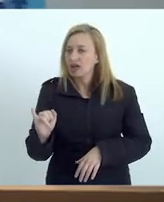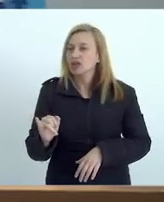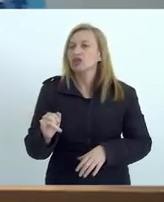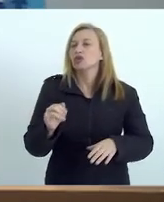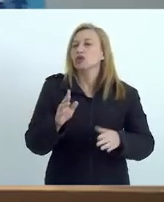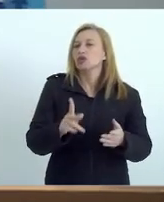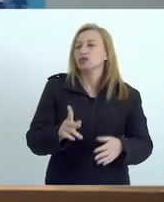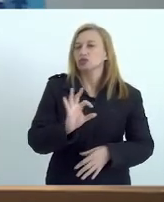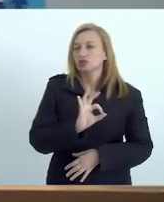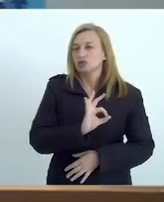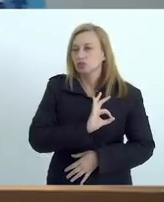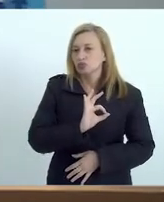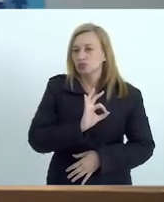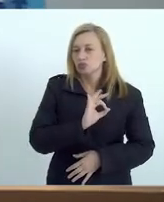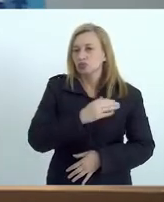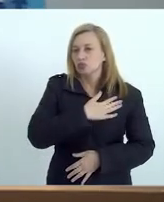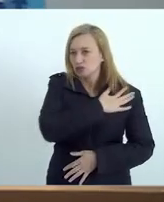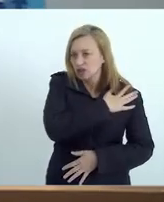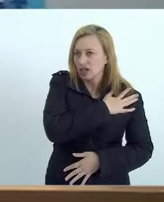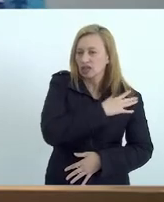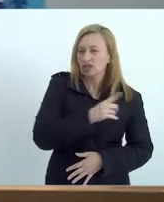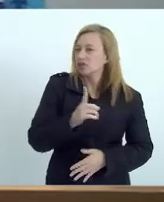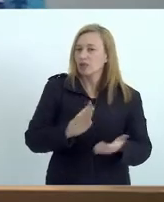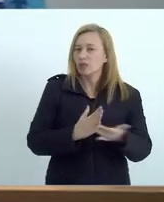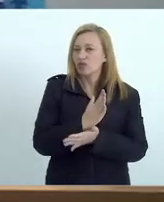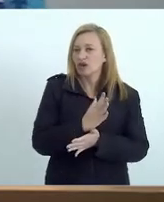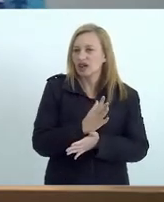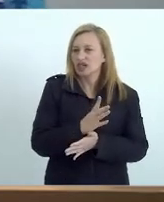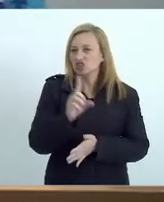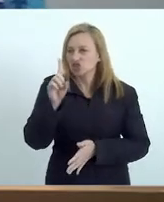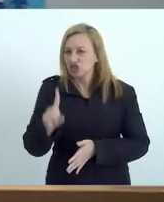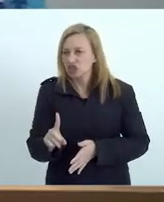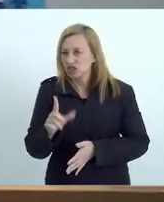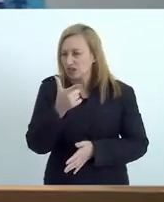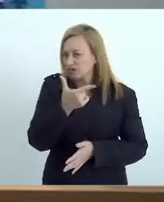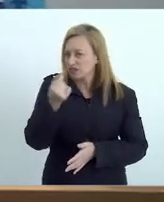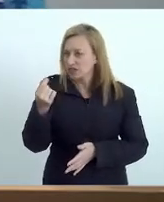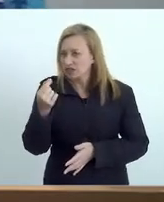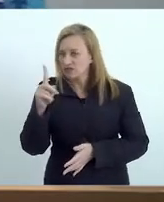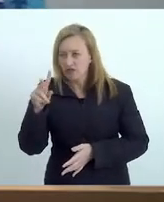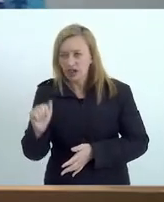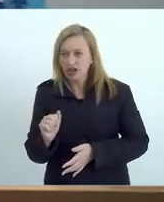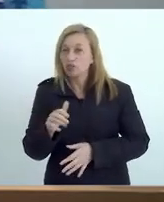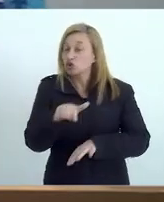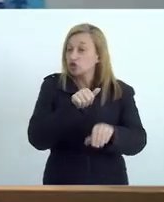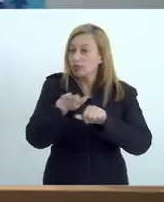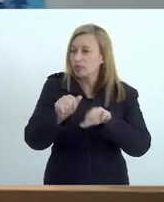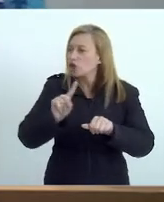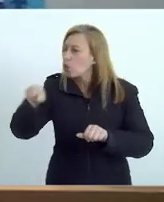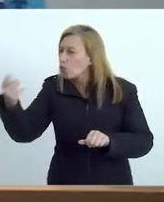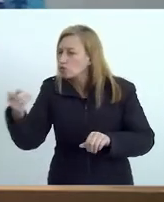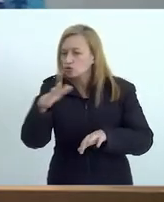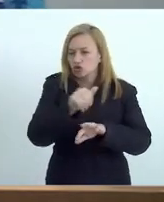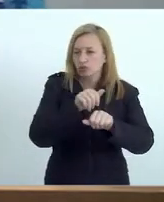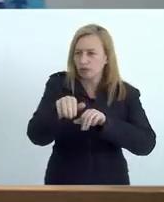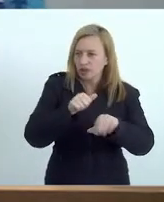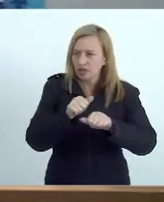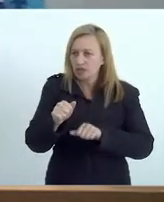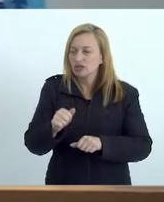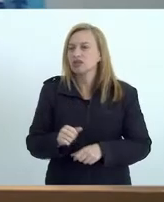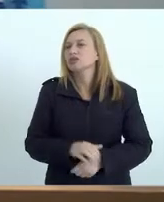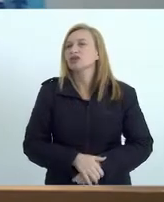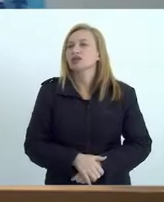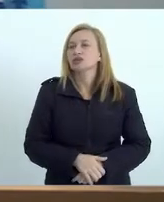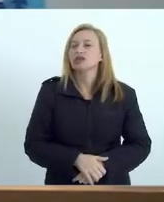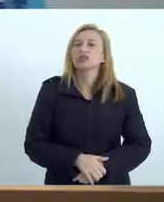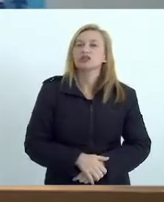aprovados classificados um ano anterior o verão direito essas 20 vagas é um chamamento é um outro chamamento que